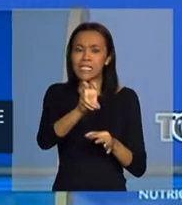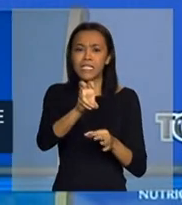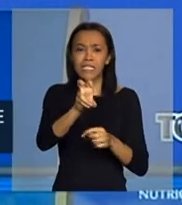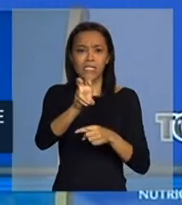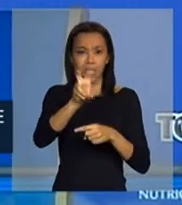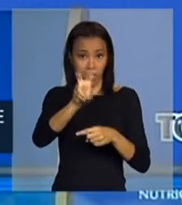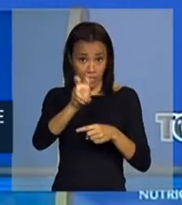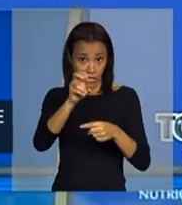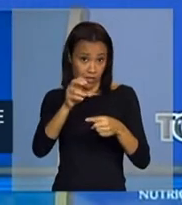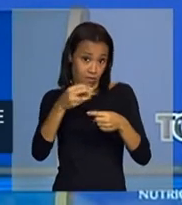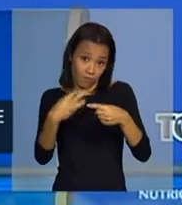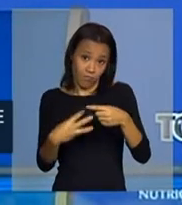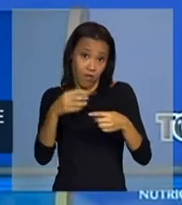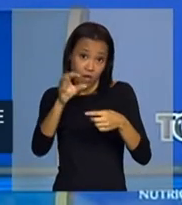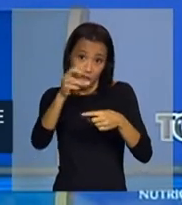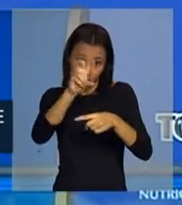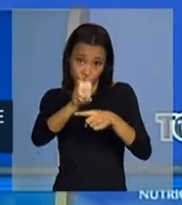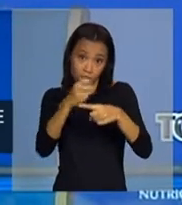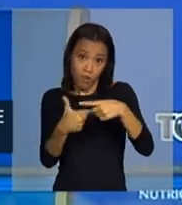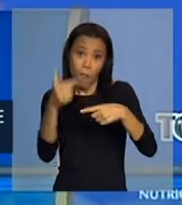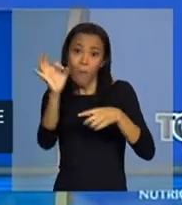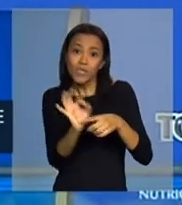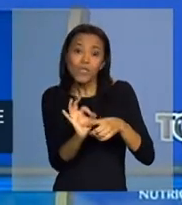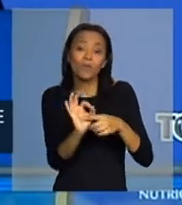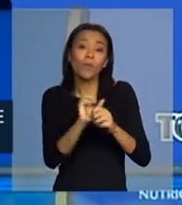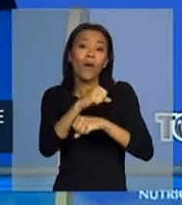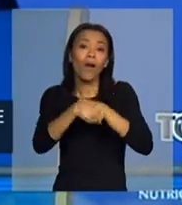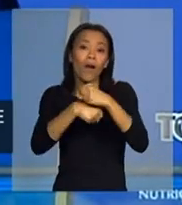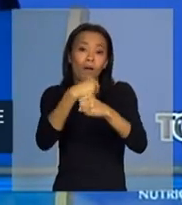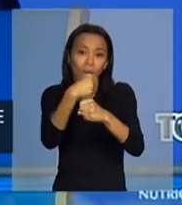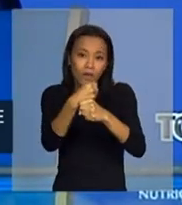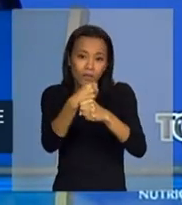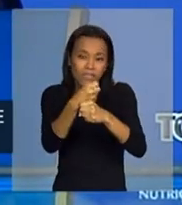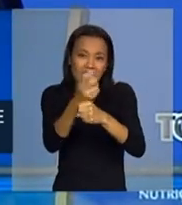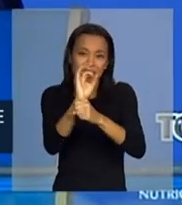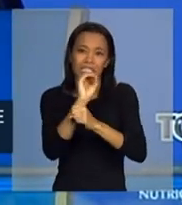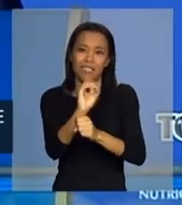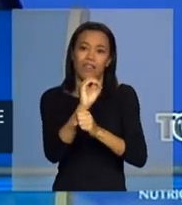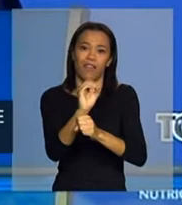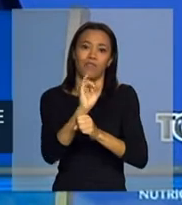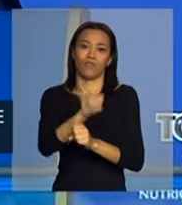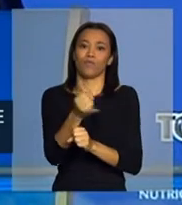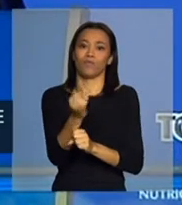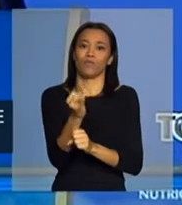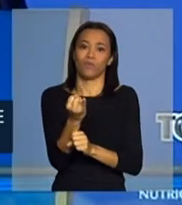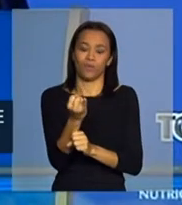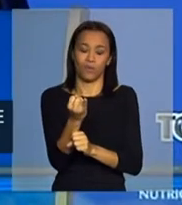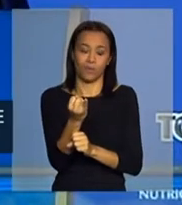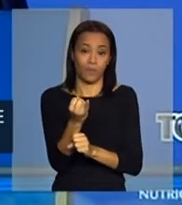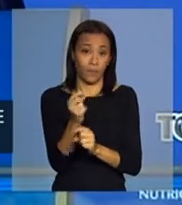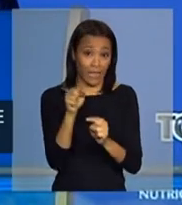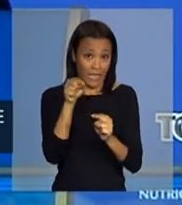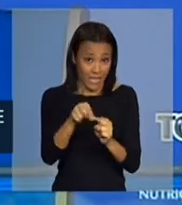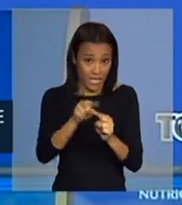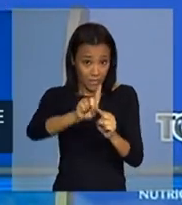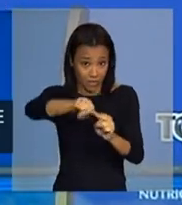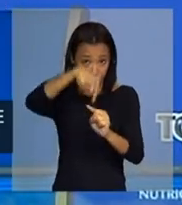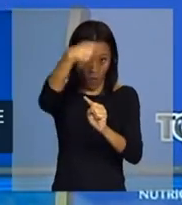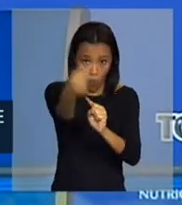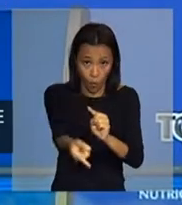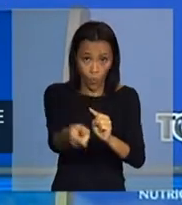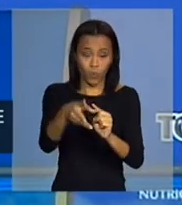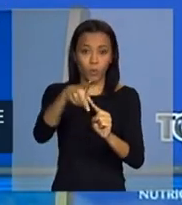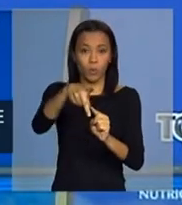5,5% ao ano. Uma taxa aproximadamente zero de juros. Nesse próximo plano,